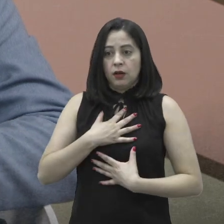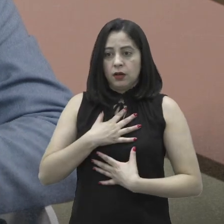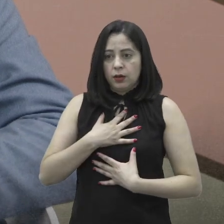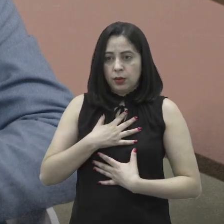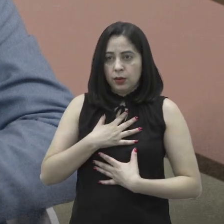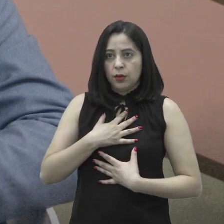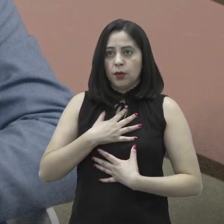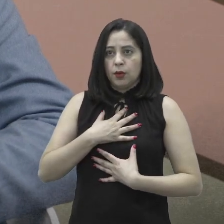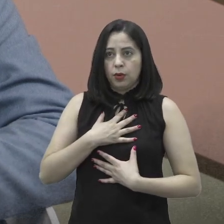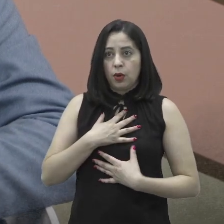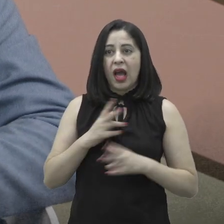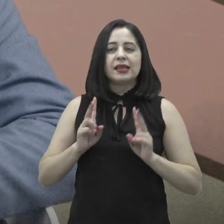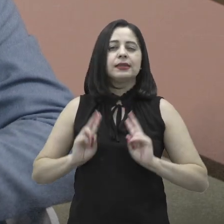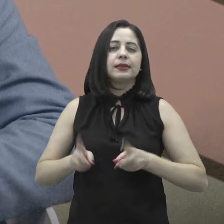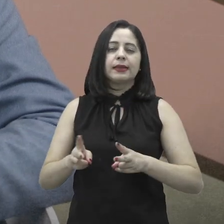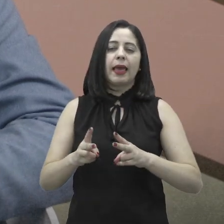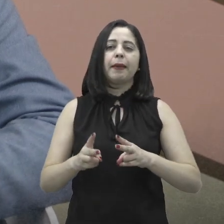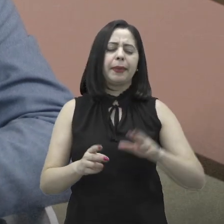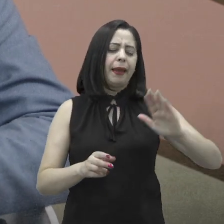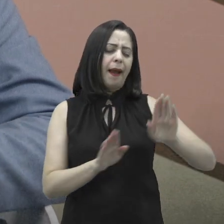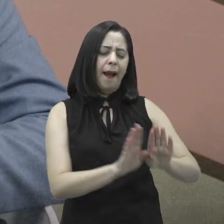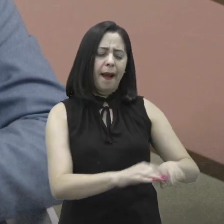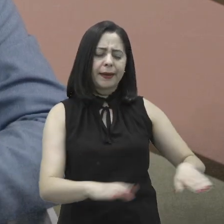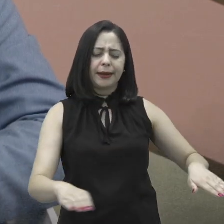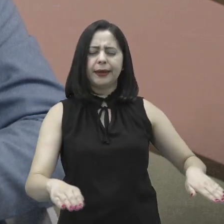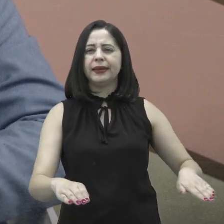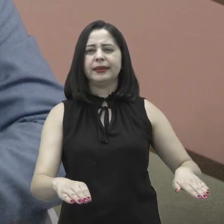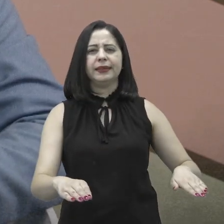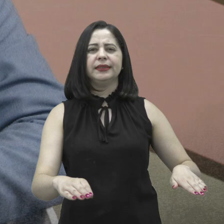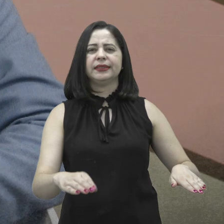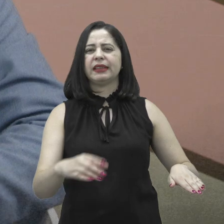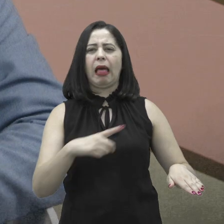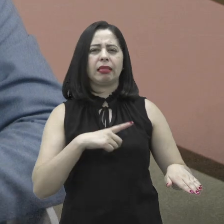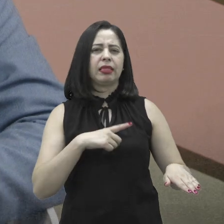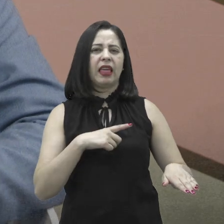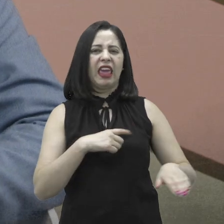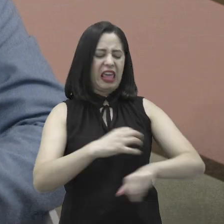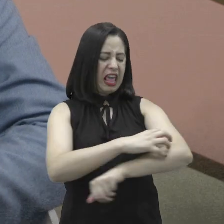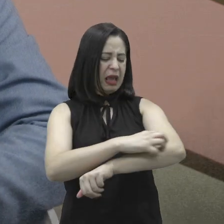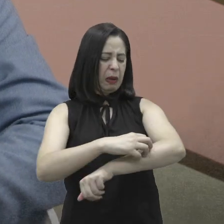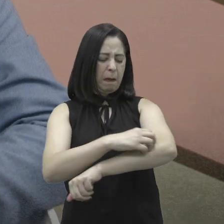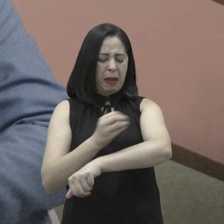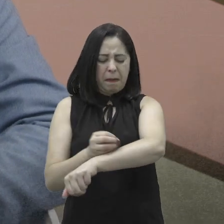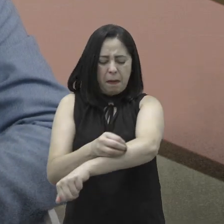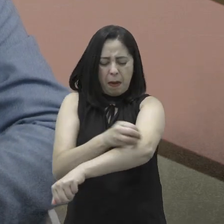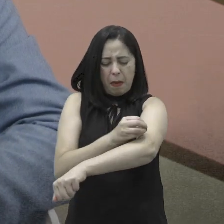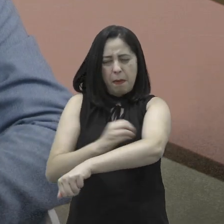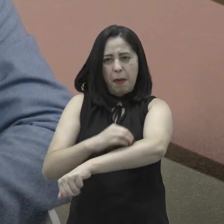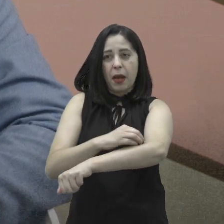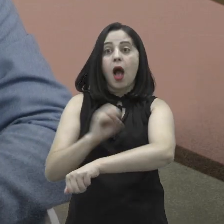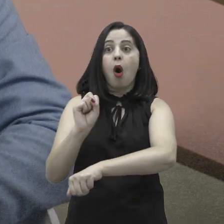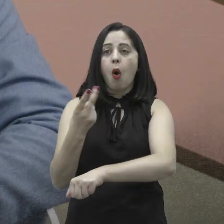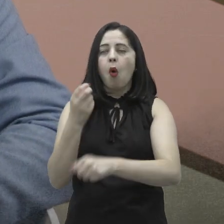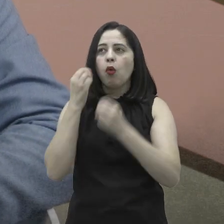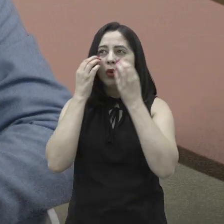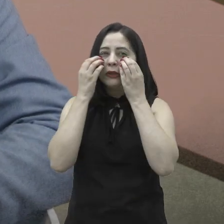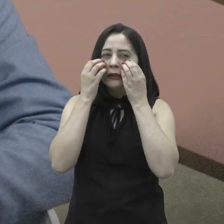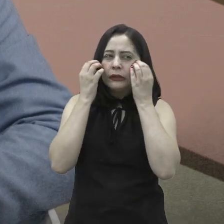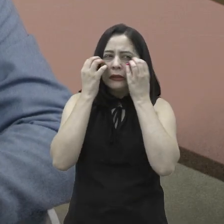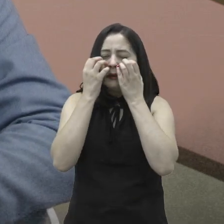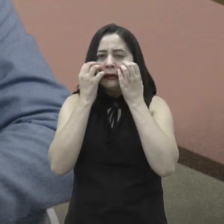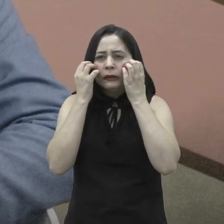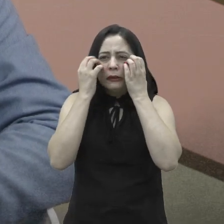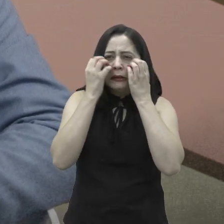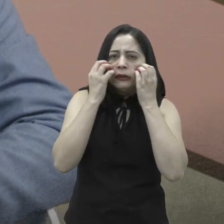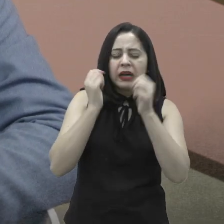começa na infância, com outros sintomas de alergia, então às vezes coceira na pele, coceira nos olhos, a pessoa fica com aquela